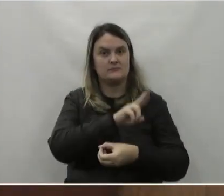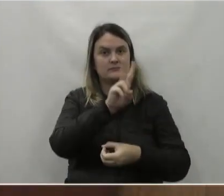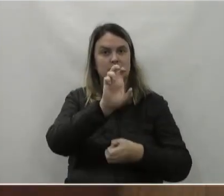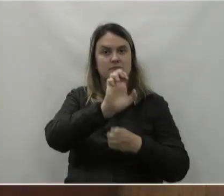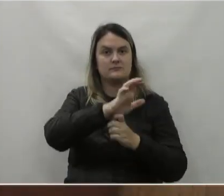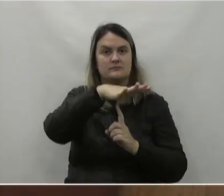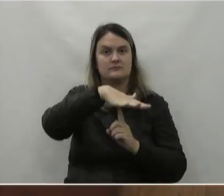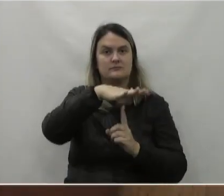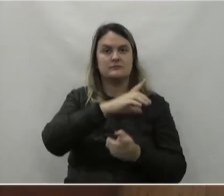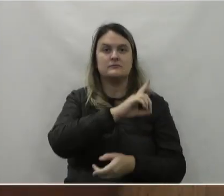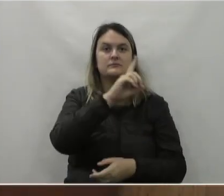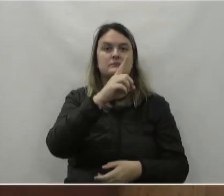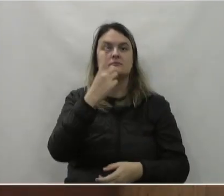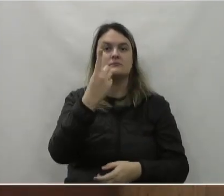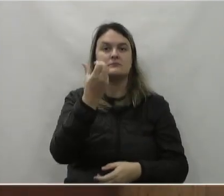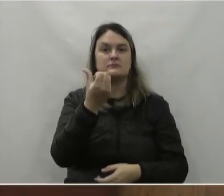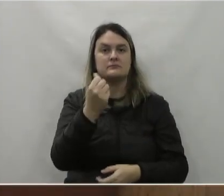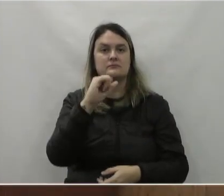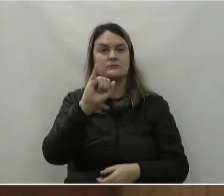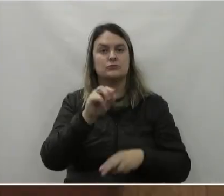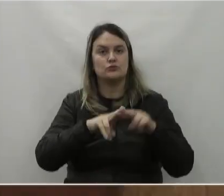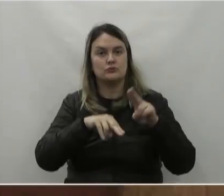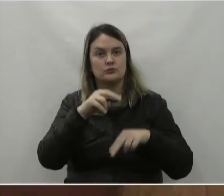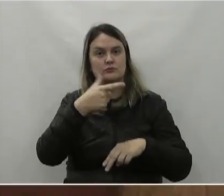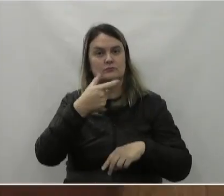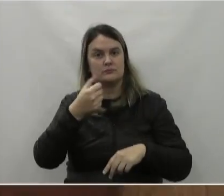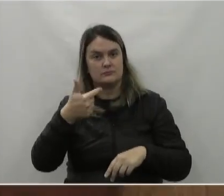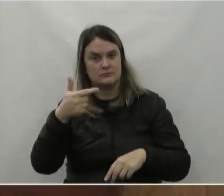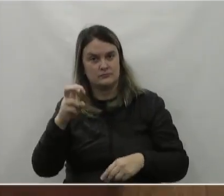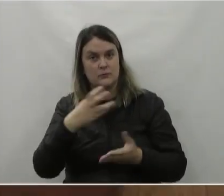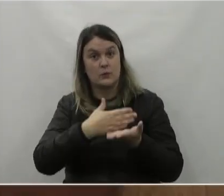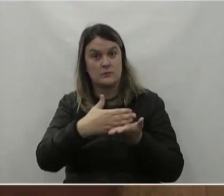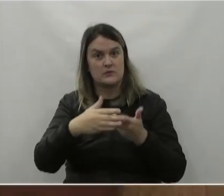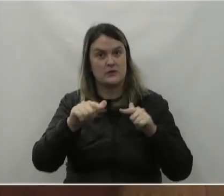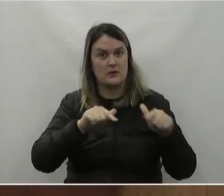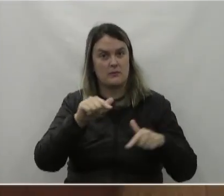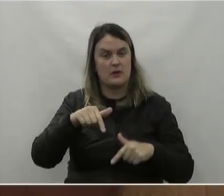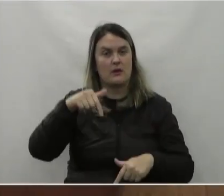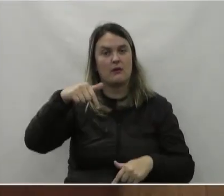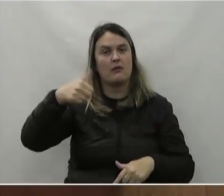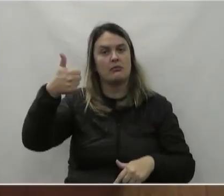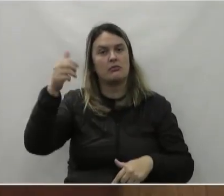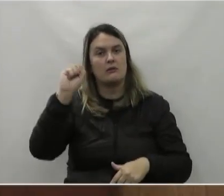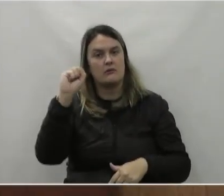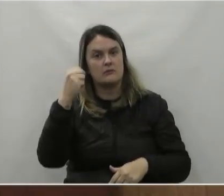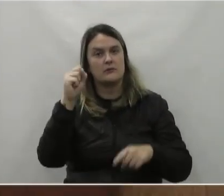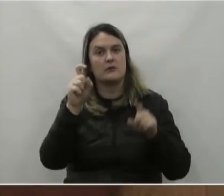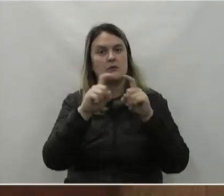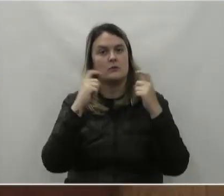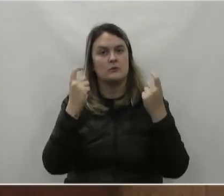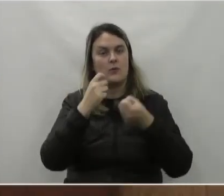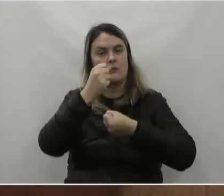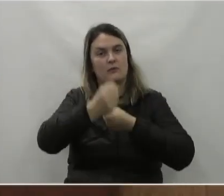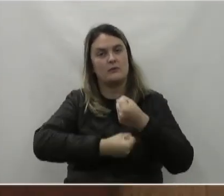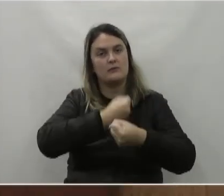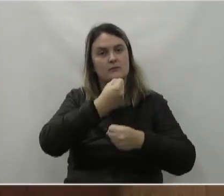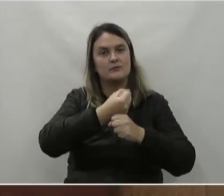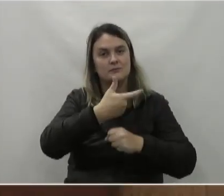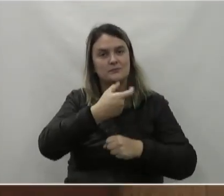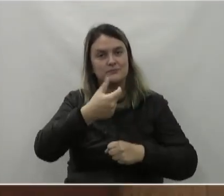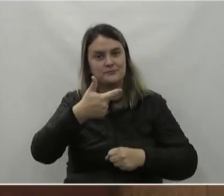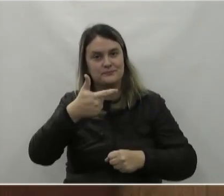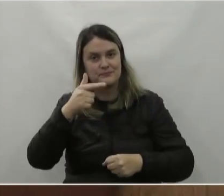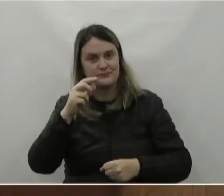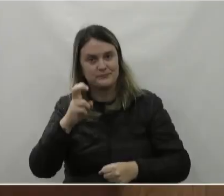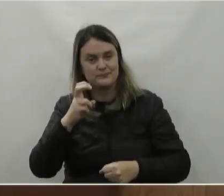Vitória, Estado do Paraná, do dia 16 de junho de 2025. Declaro abertos os trabalhos da 18ª reunião ordinária do exercício de